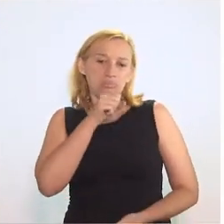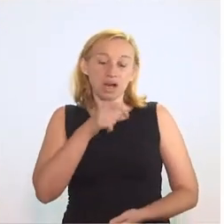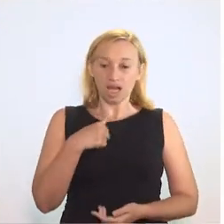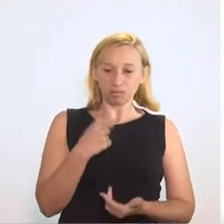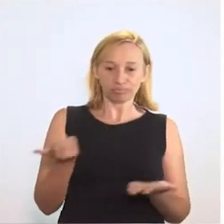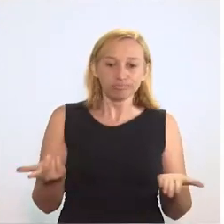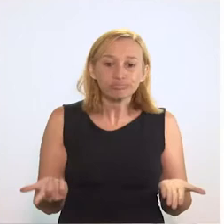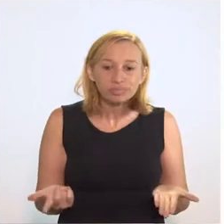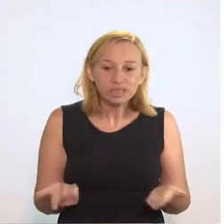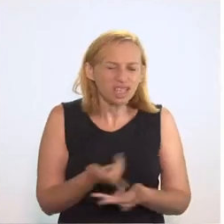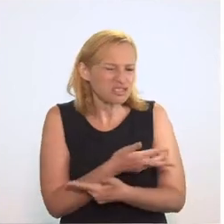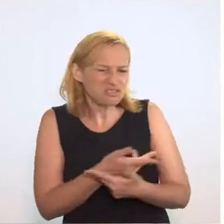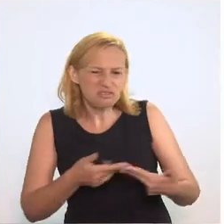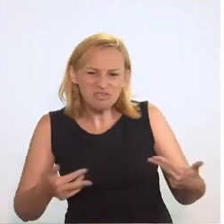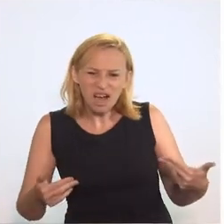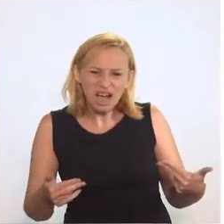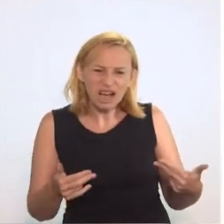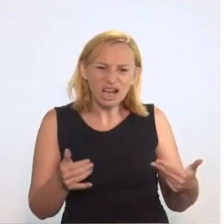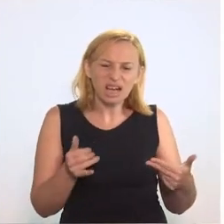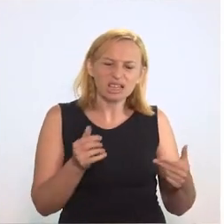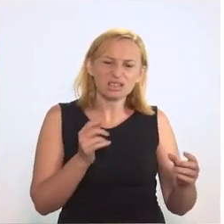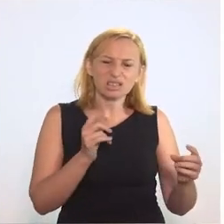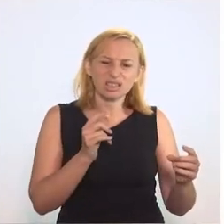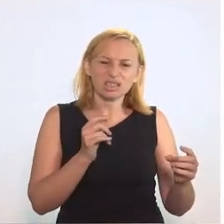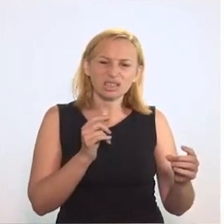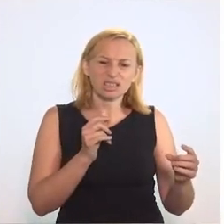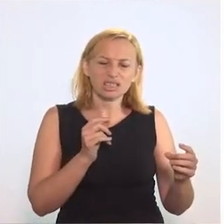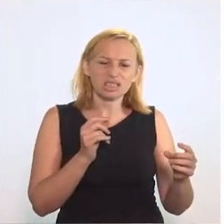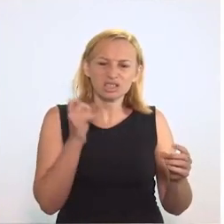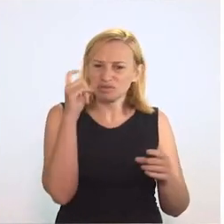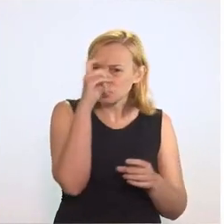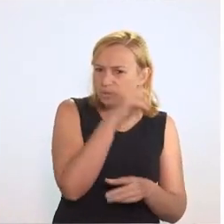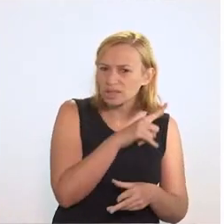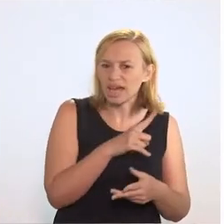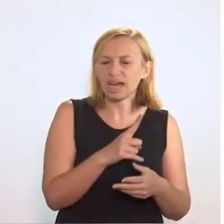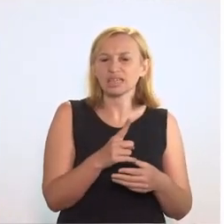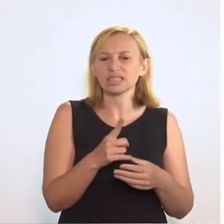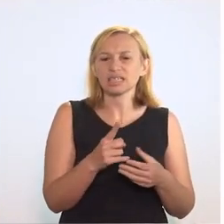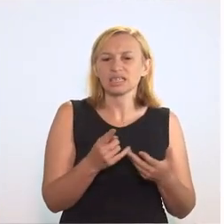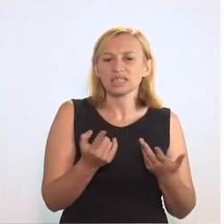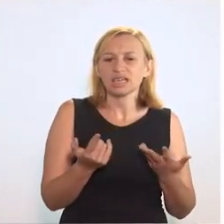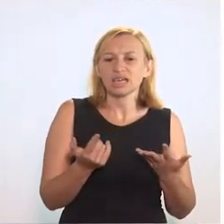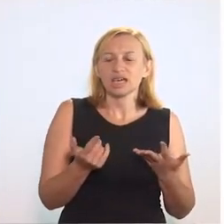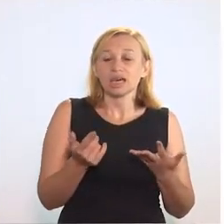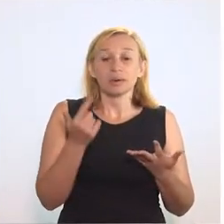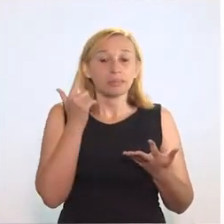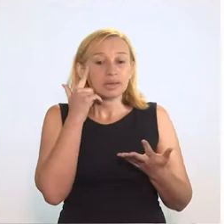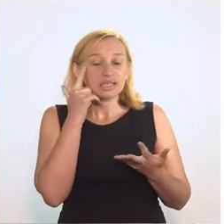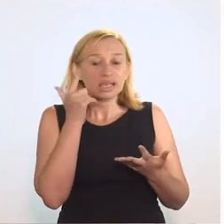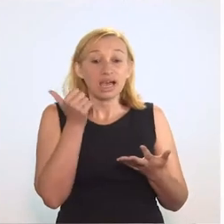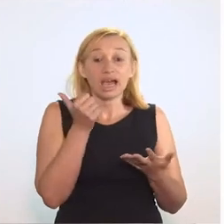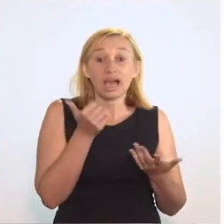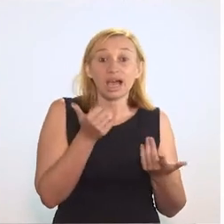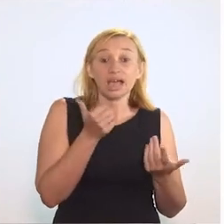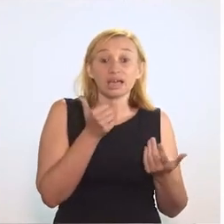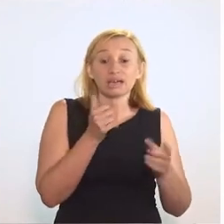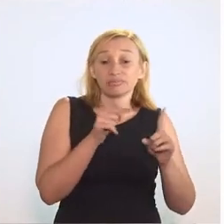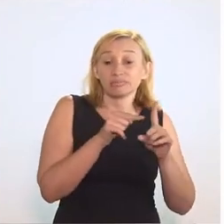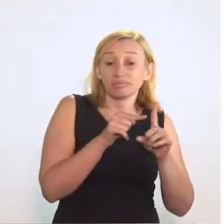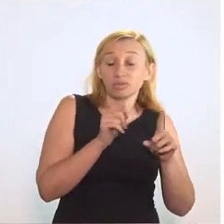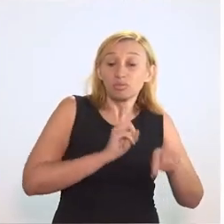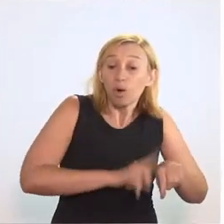mãe e eu tinha uma série de desencontros com o que era a expectativa das pessoas em relação à